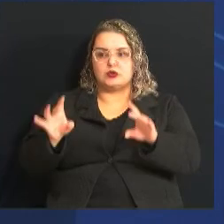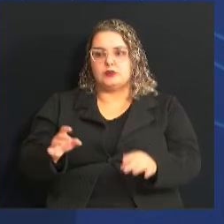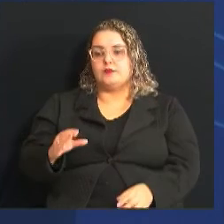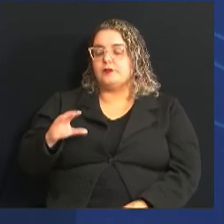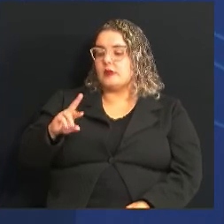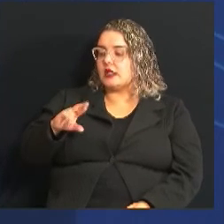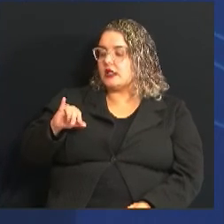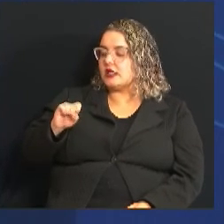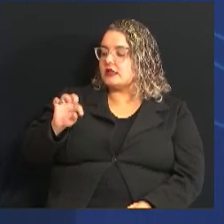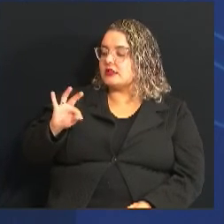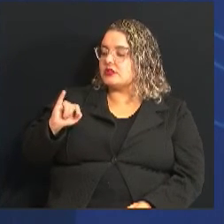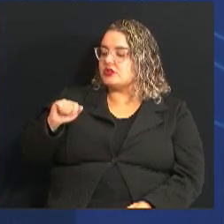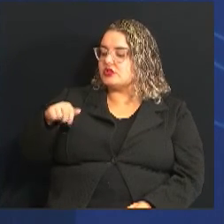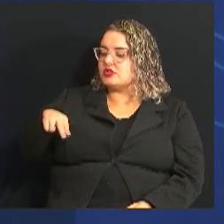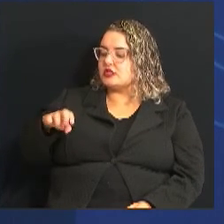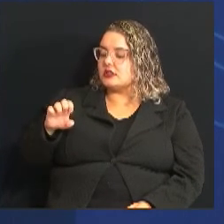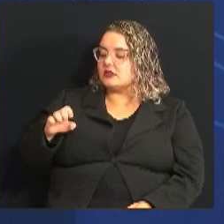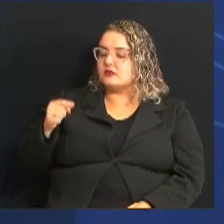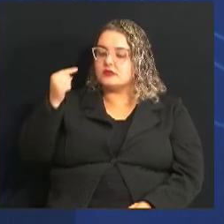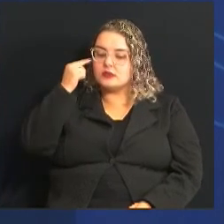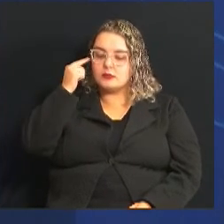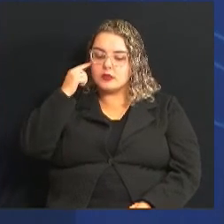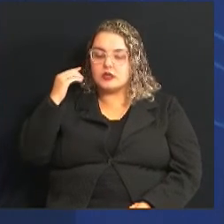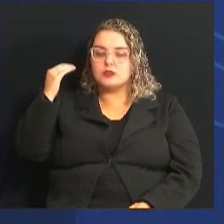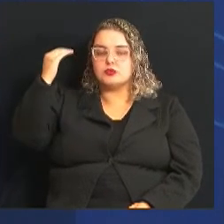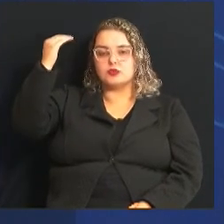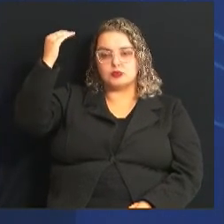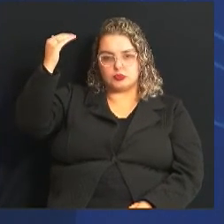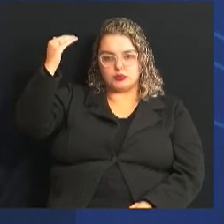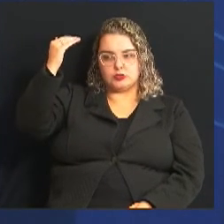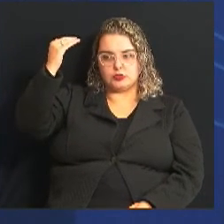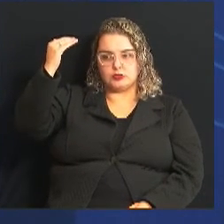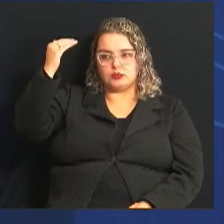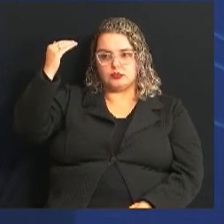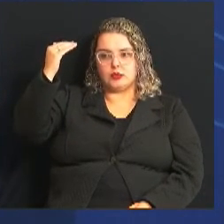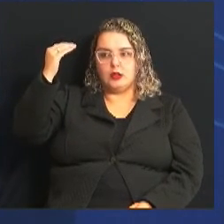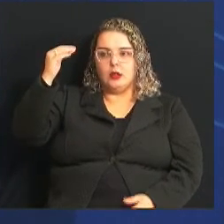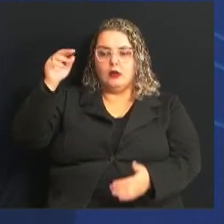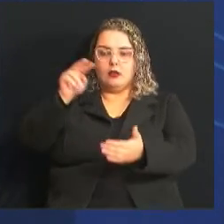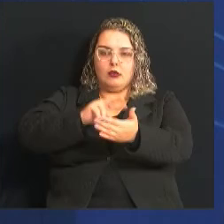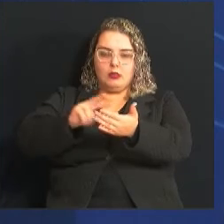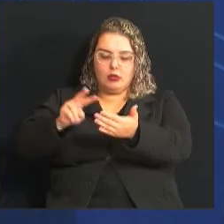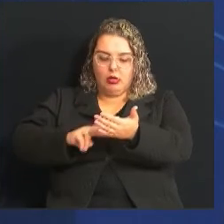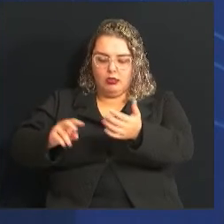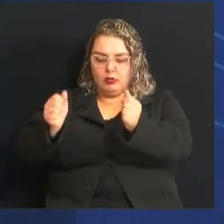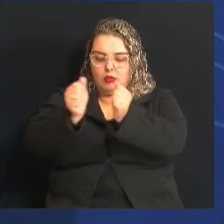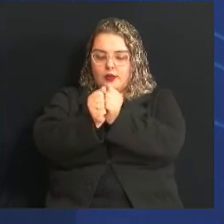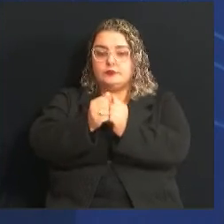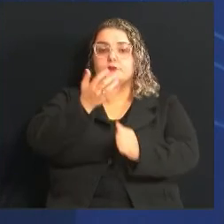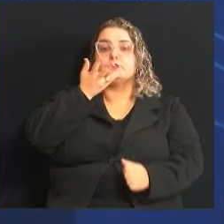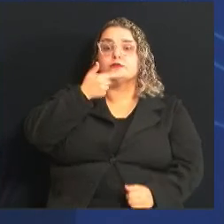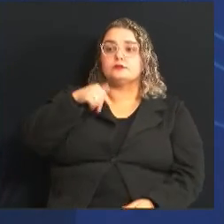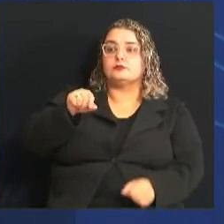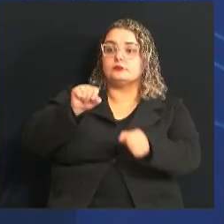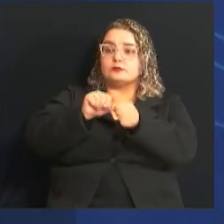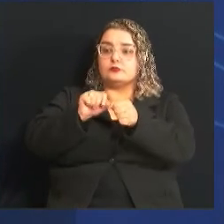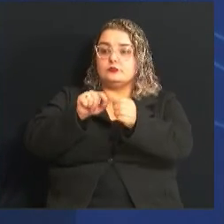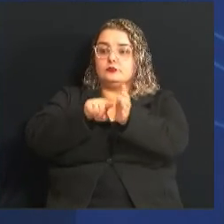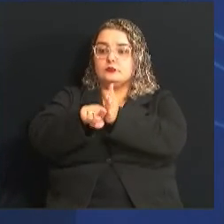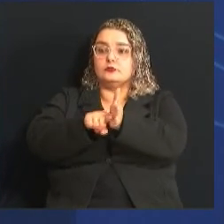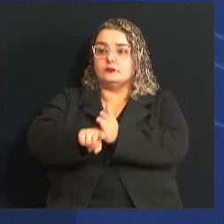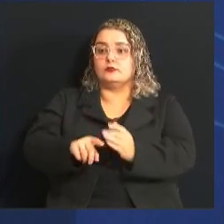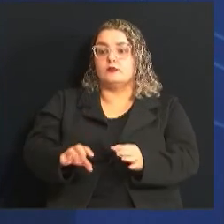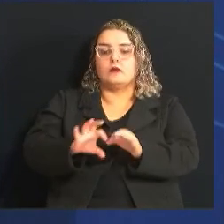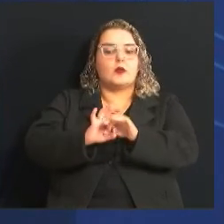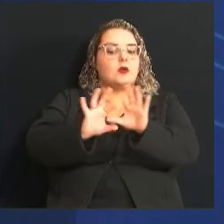e você pensou em um adulto ler junto com a criança, fazer essas perguntas, ou deixa